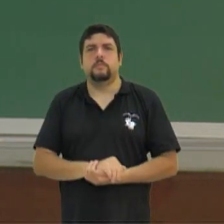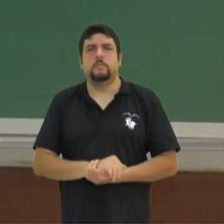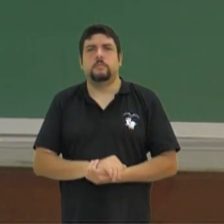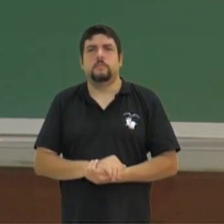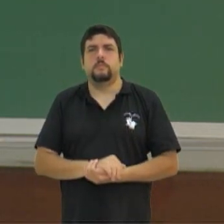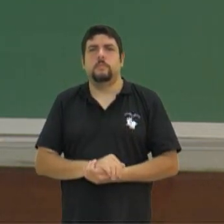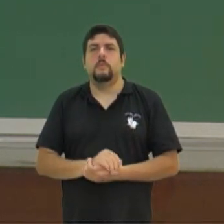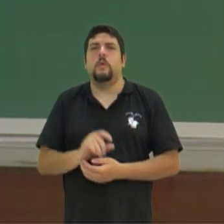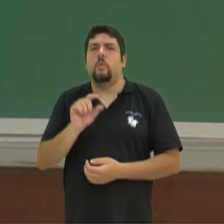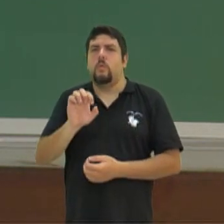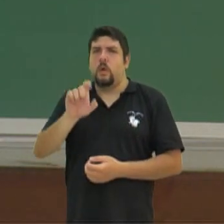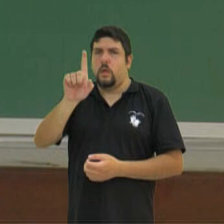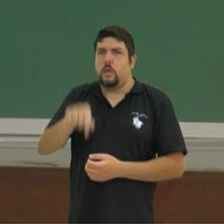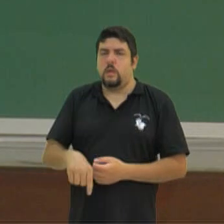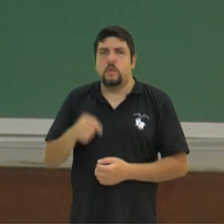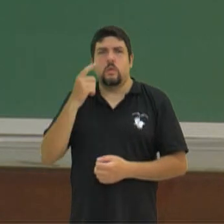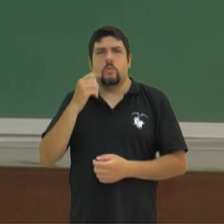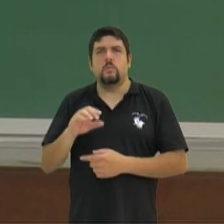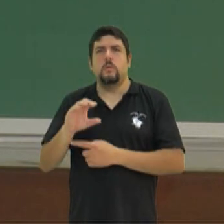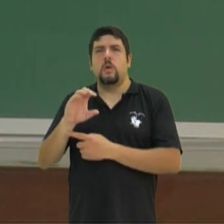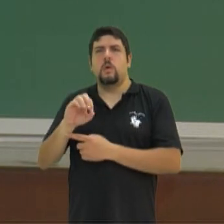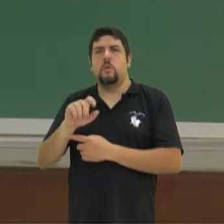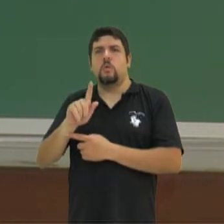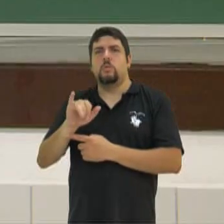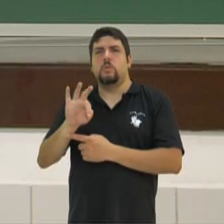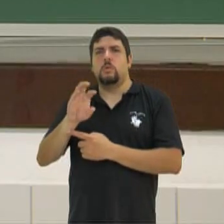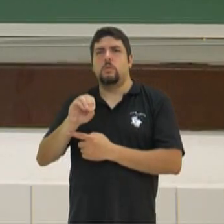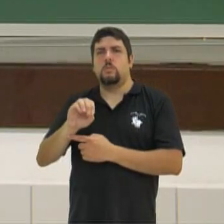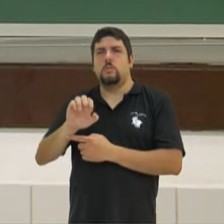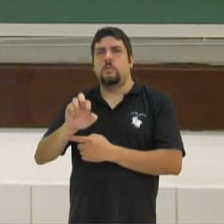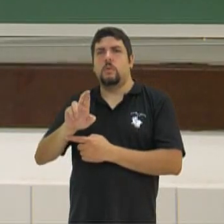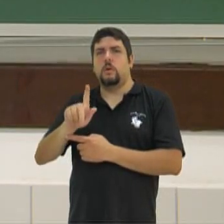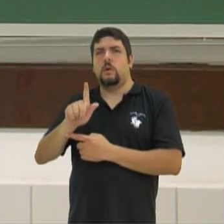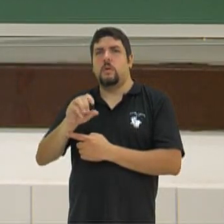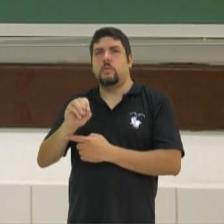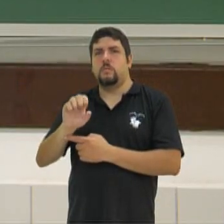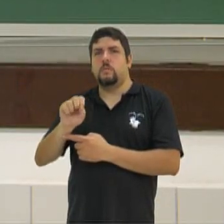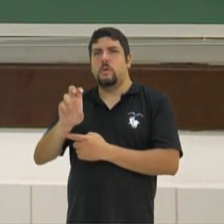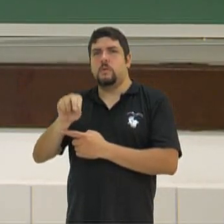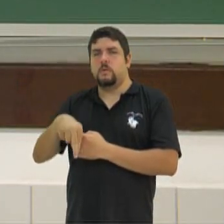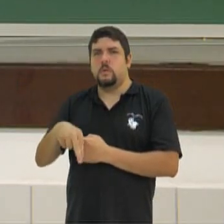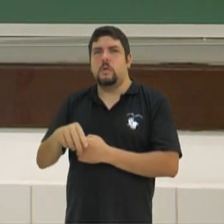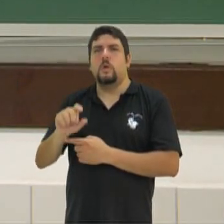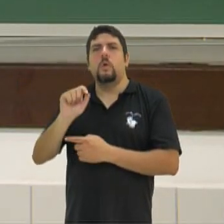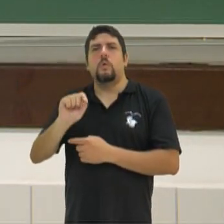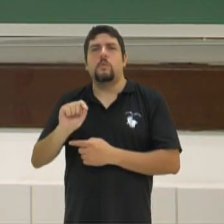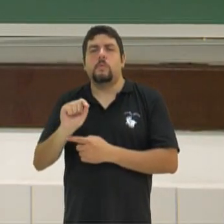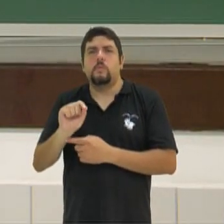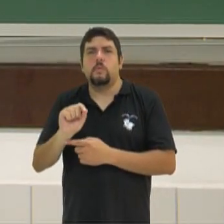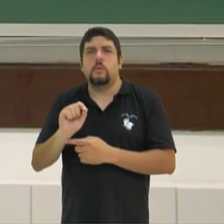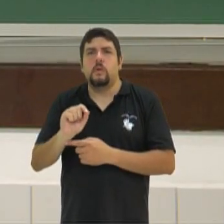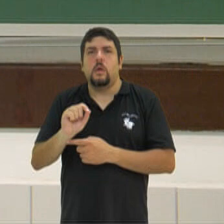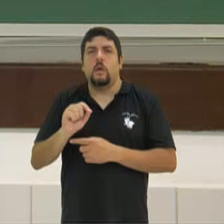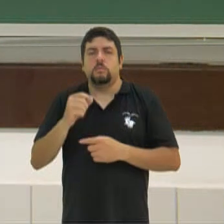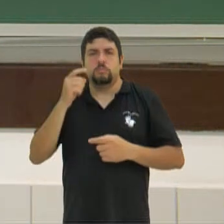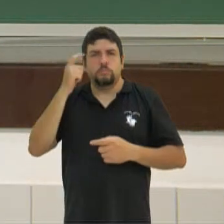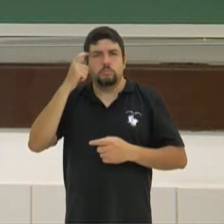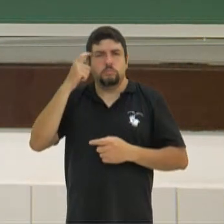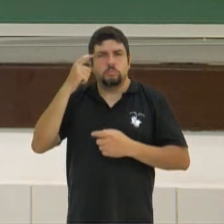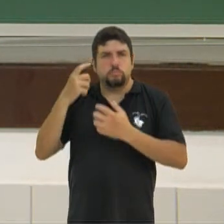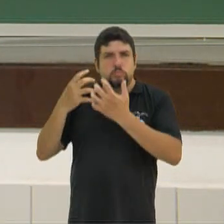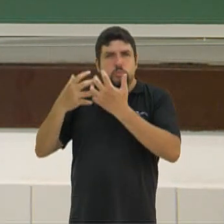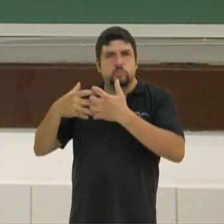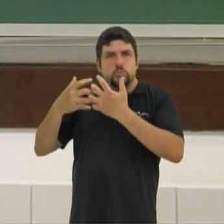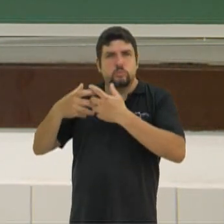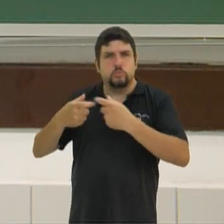ideia do famoso cogito ergo sum, penso logo existo, tá? O procedimento de dúvida metódica